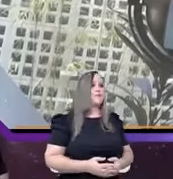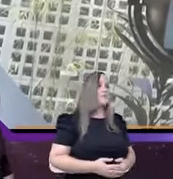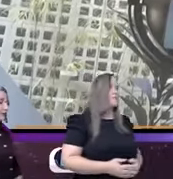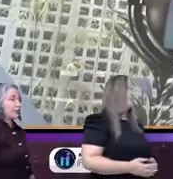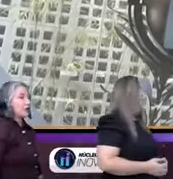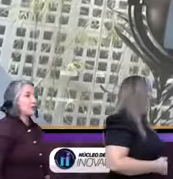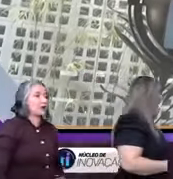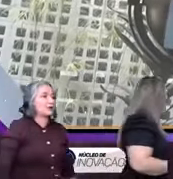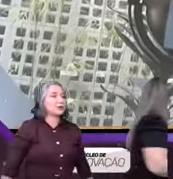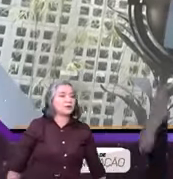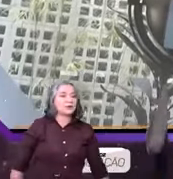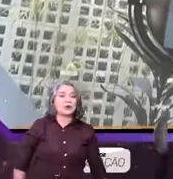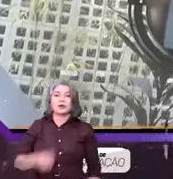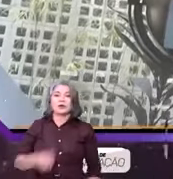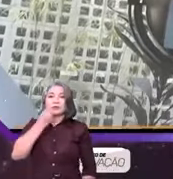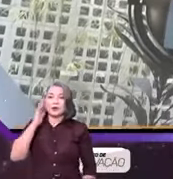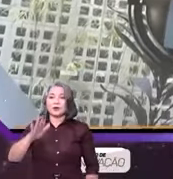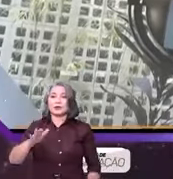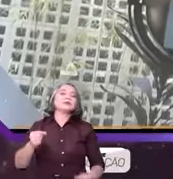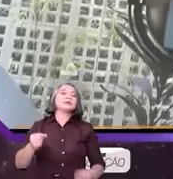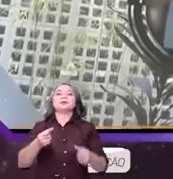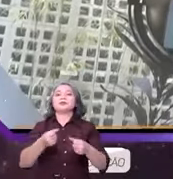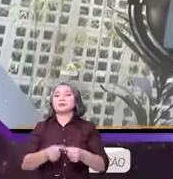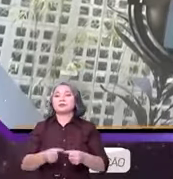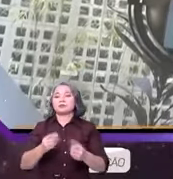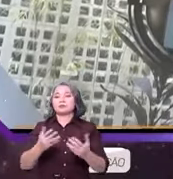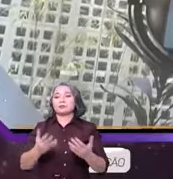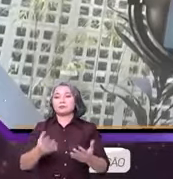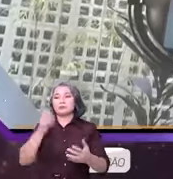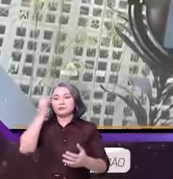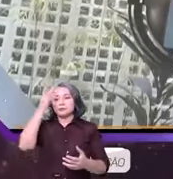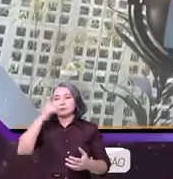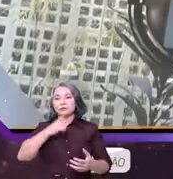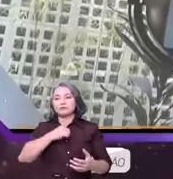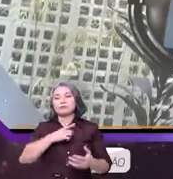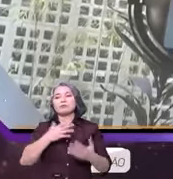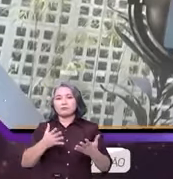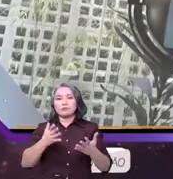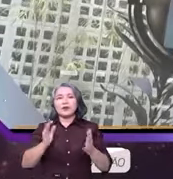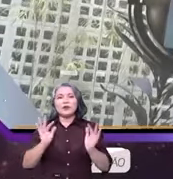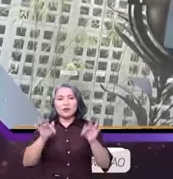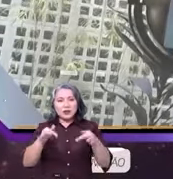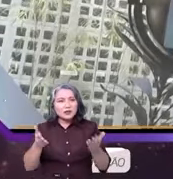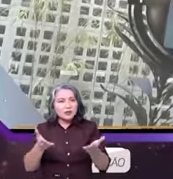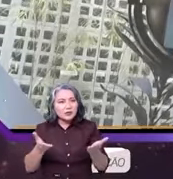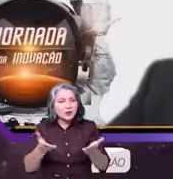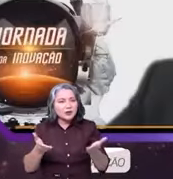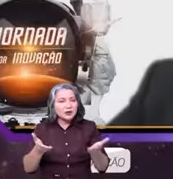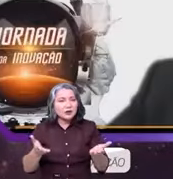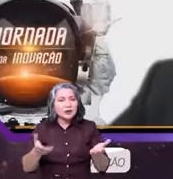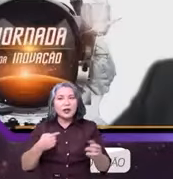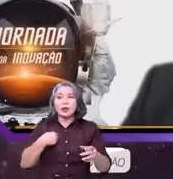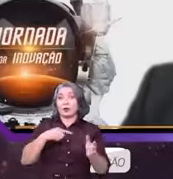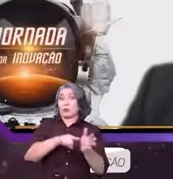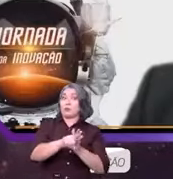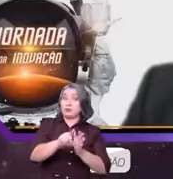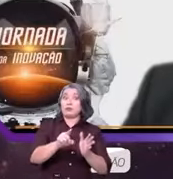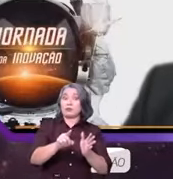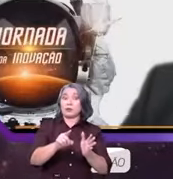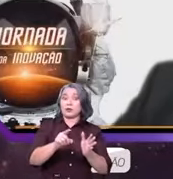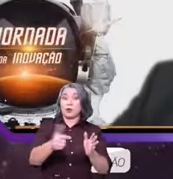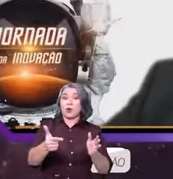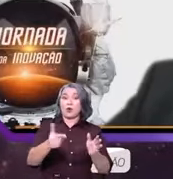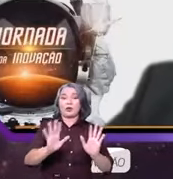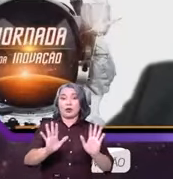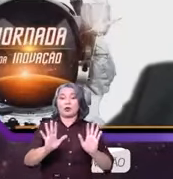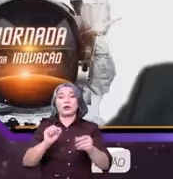senhor, em tese... Encerramos aqui, então, é isso? Não, eu ainda tenho mais, eu só quero